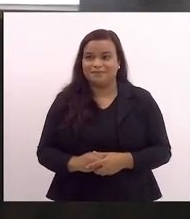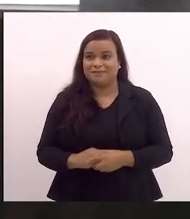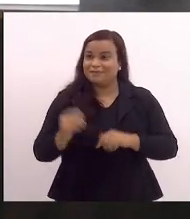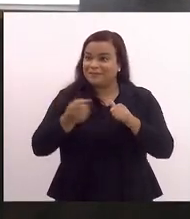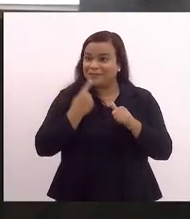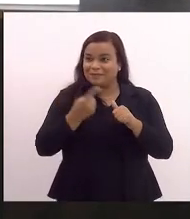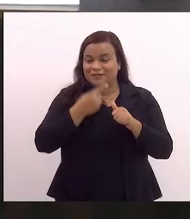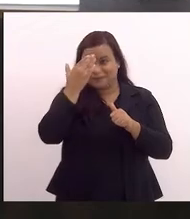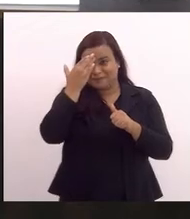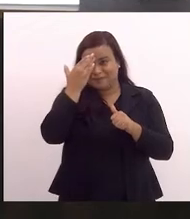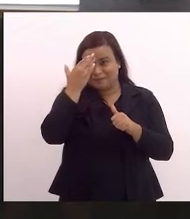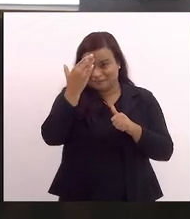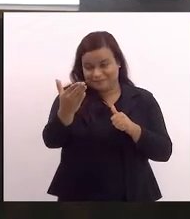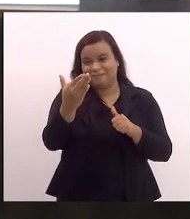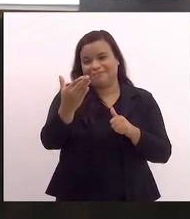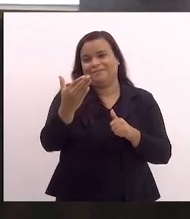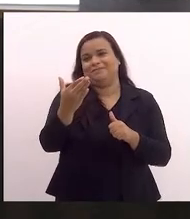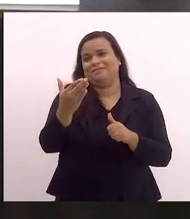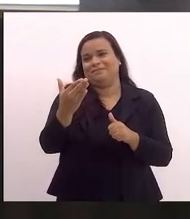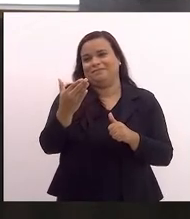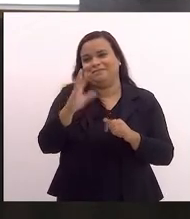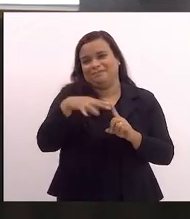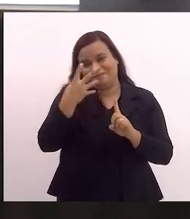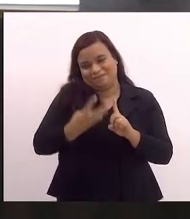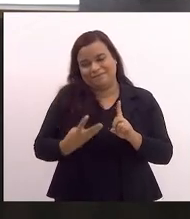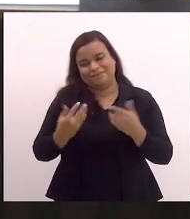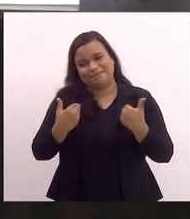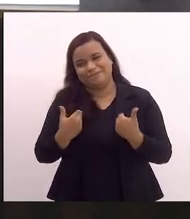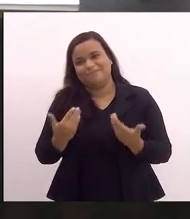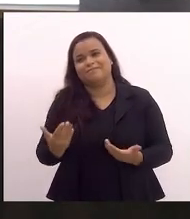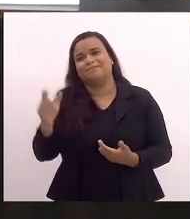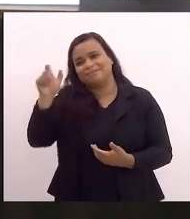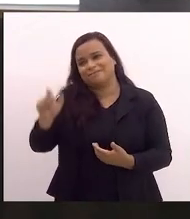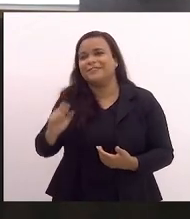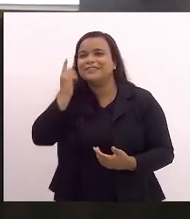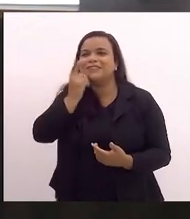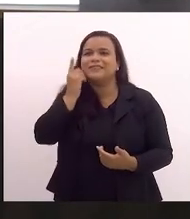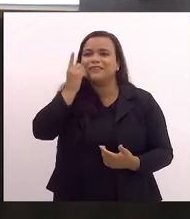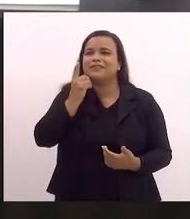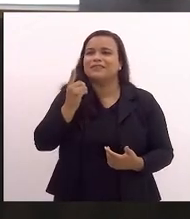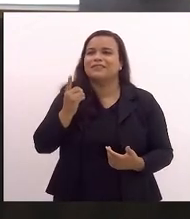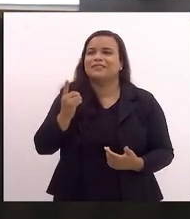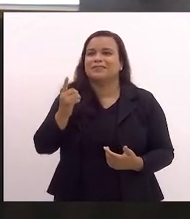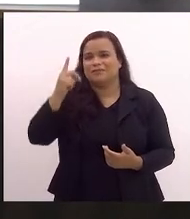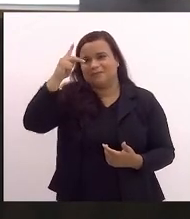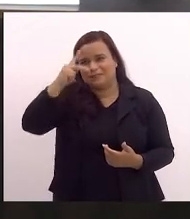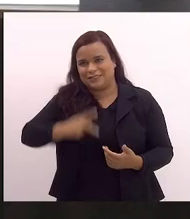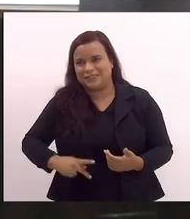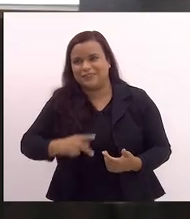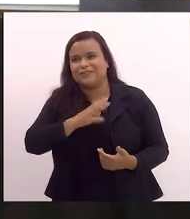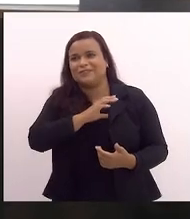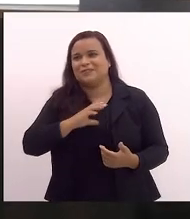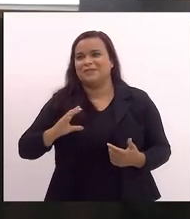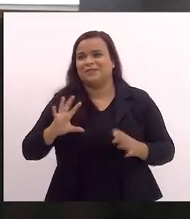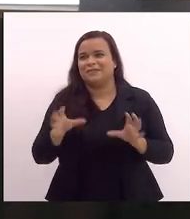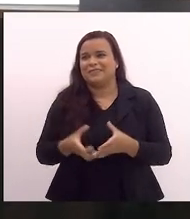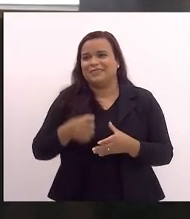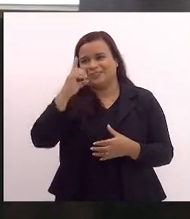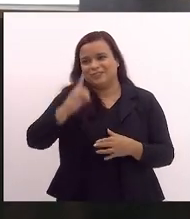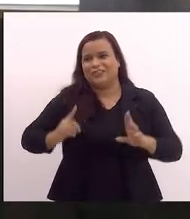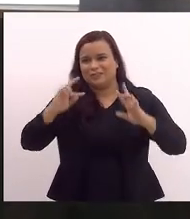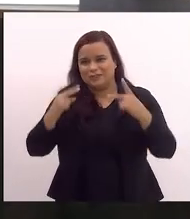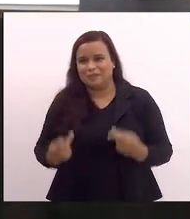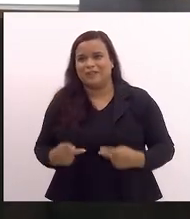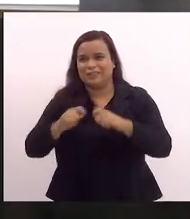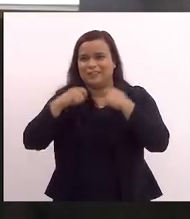Primeiramente, eu queria começar a agradecer a homenagem à deputada e presidente da Comissão de Direitos Humanos e da